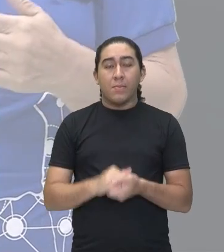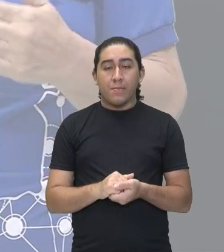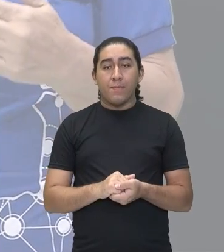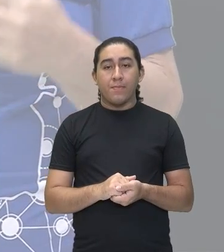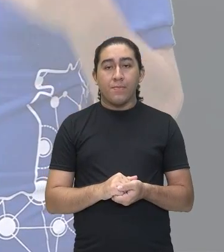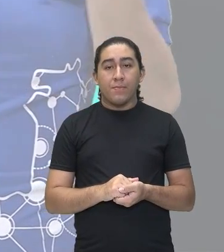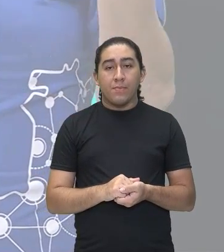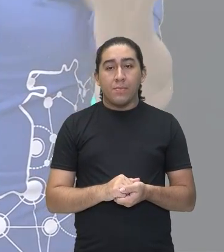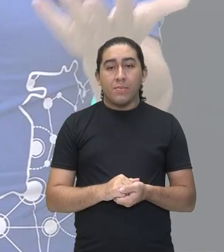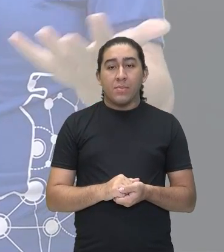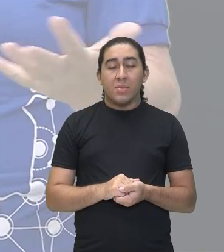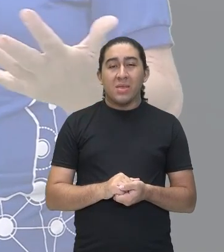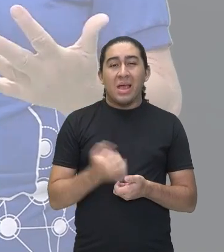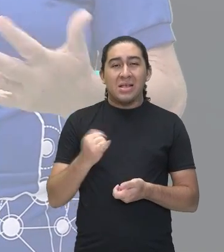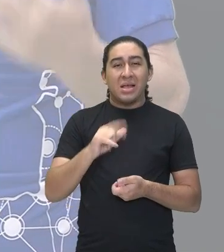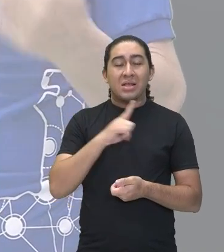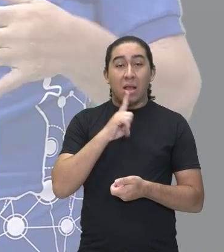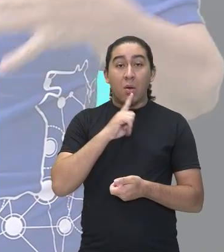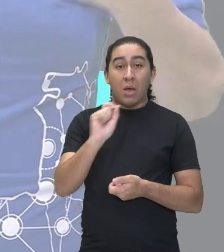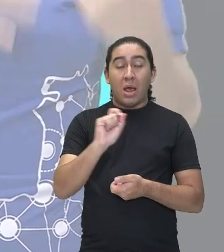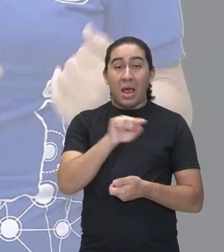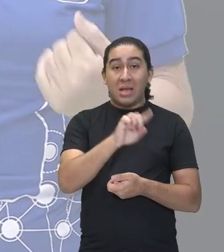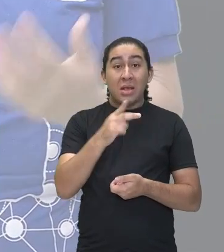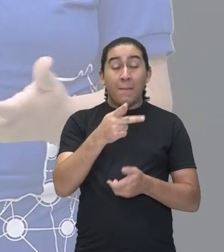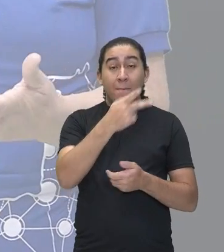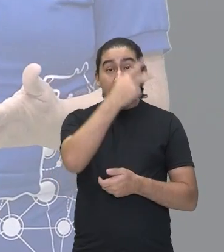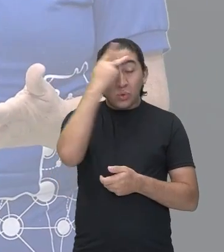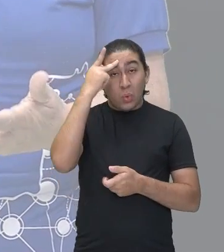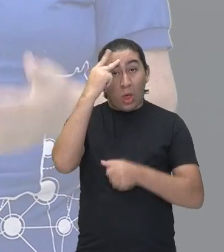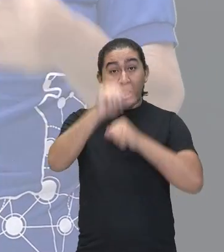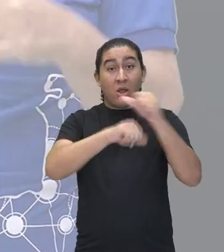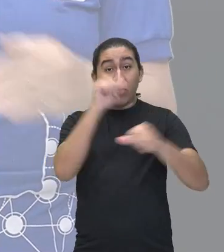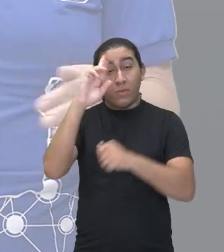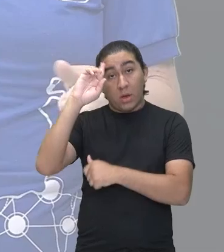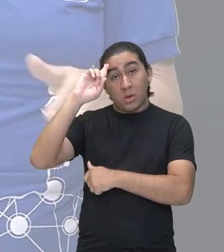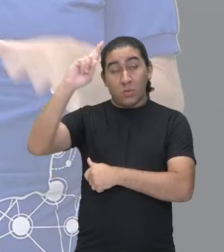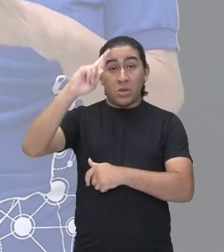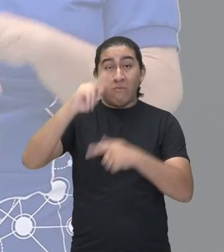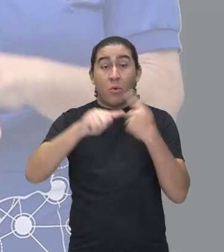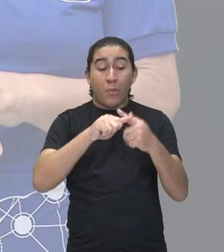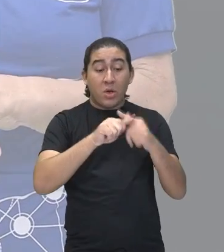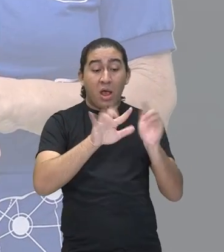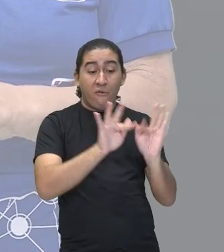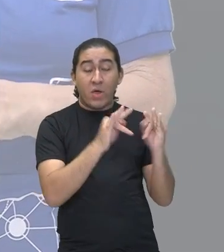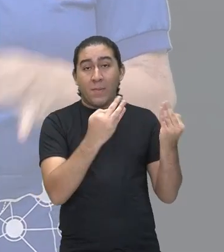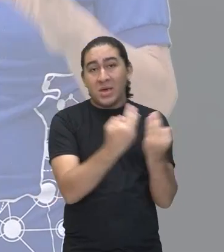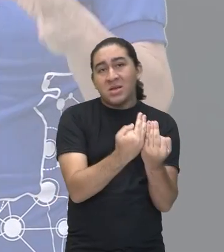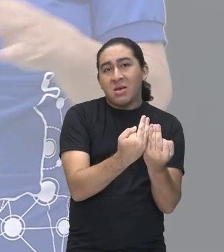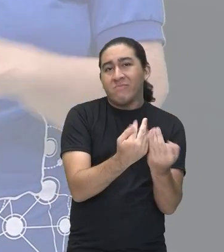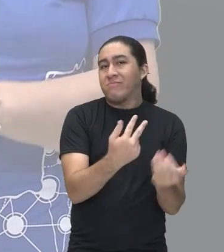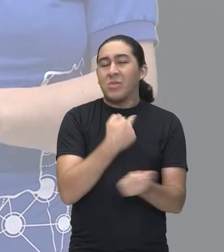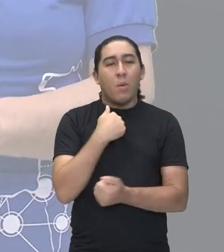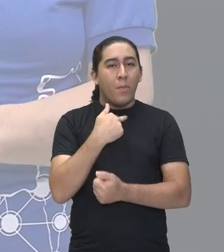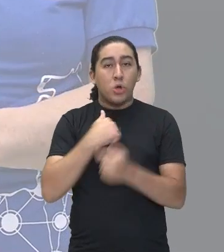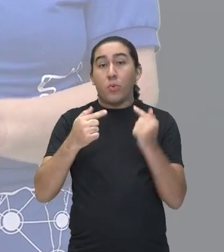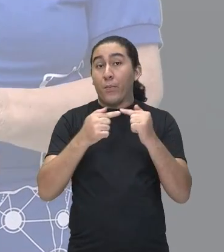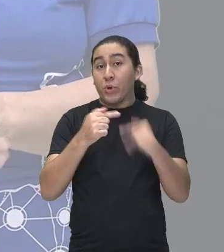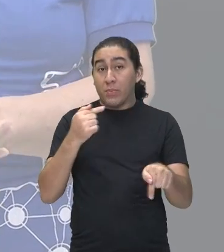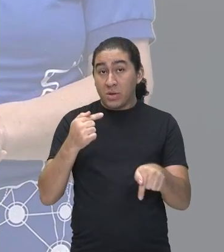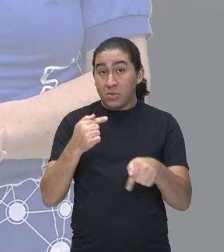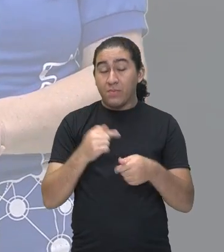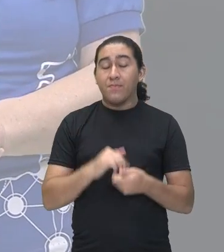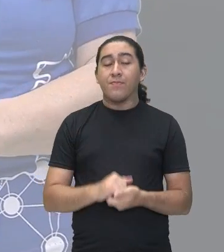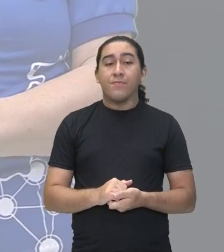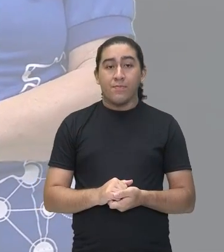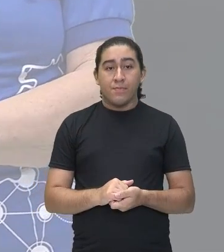seria dar cargos elevados para pessoas da própria família. Não pode, é proibido, tá? Isso é